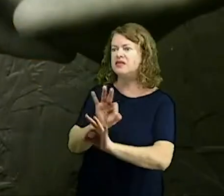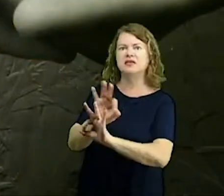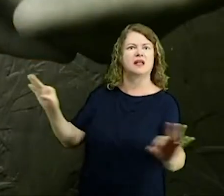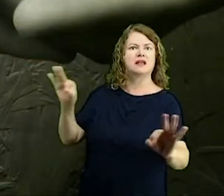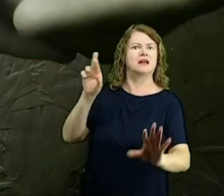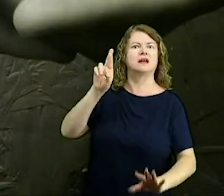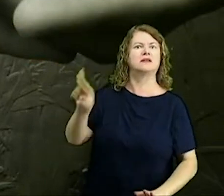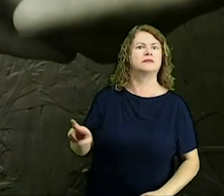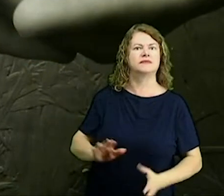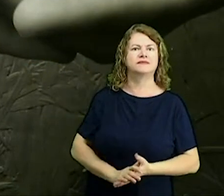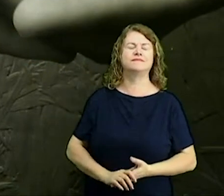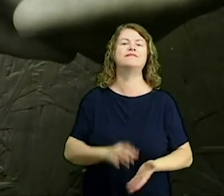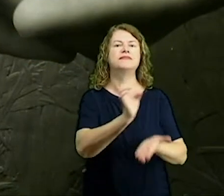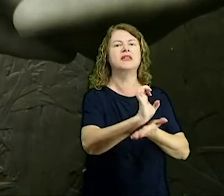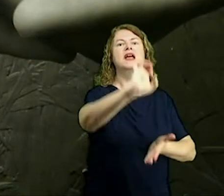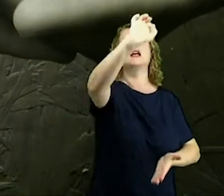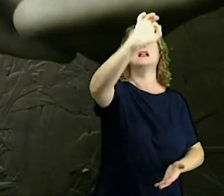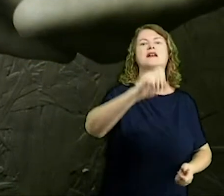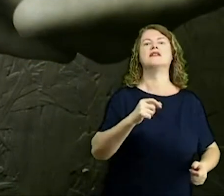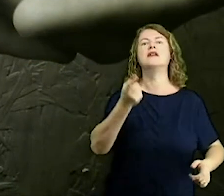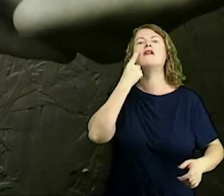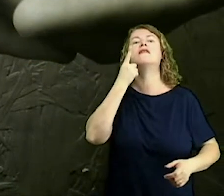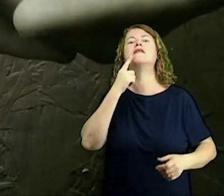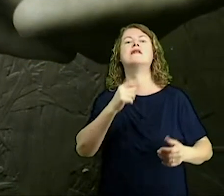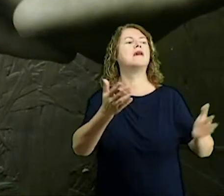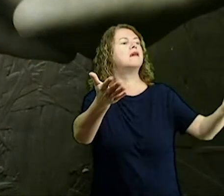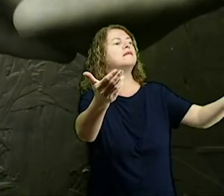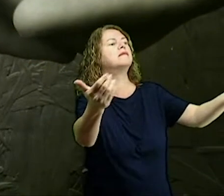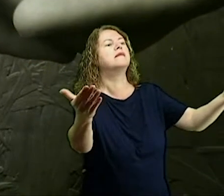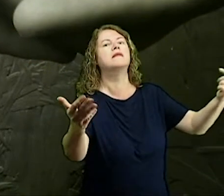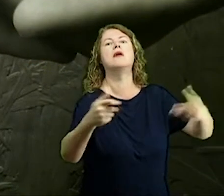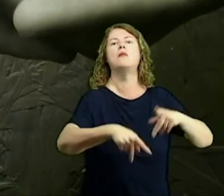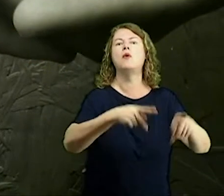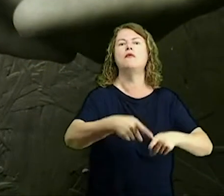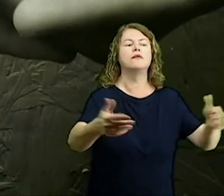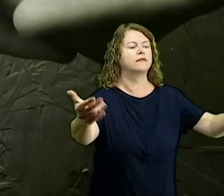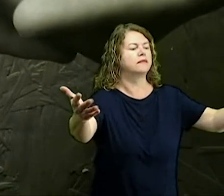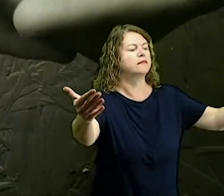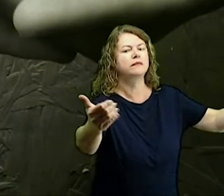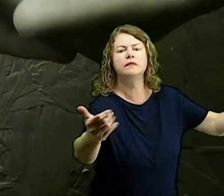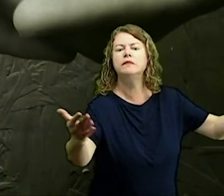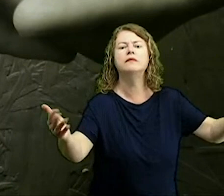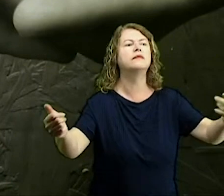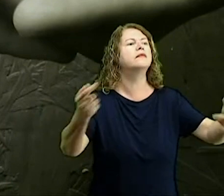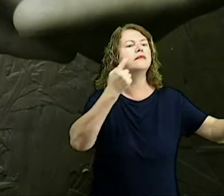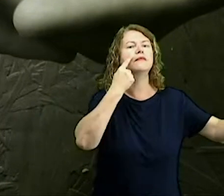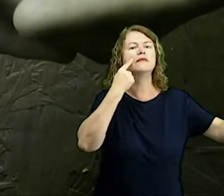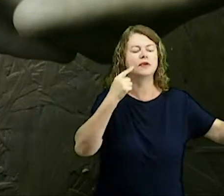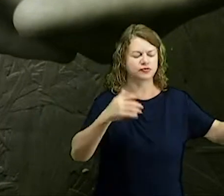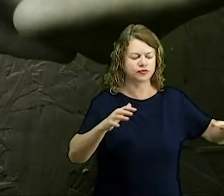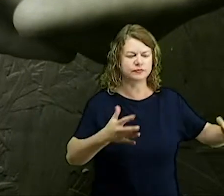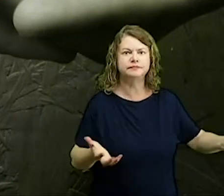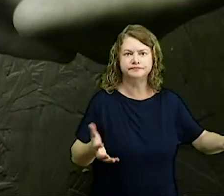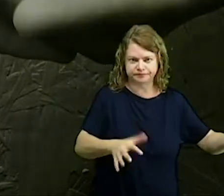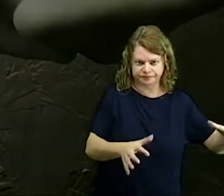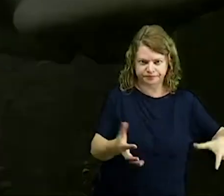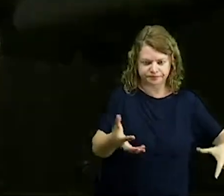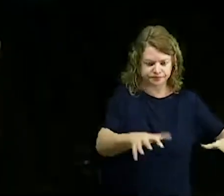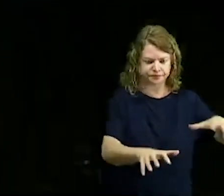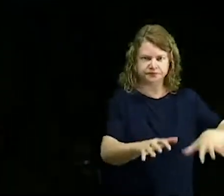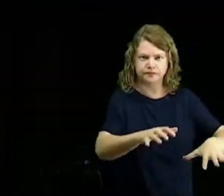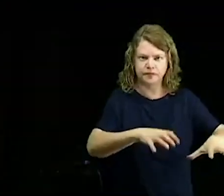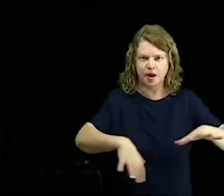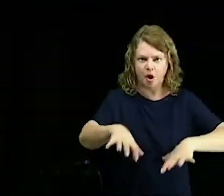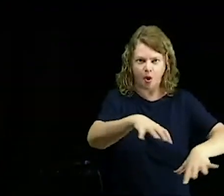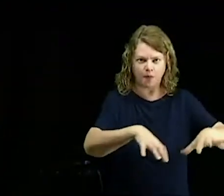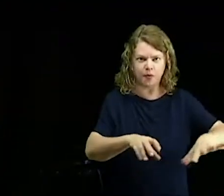mim. E todo o povo se chegou a ele e restaurou o altar do Senhor. Nós estamos falando de perturbação. E